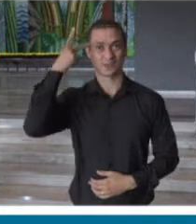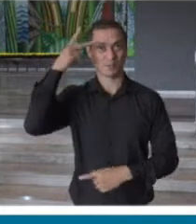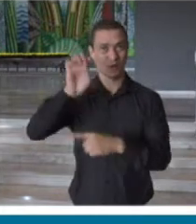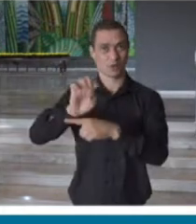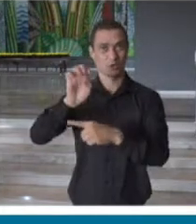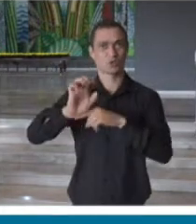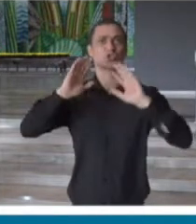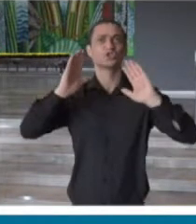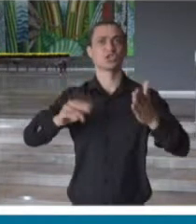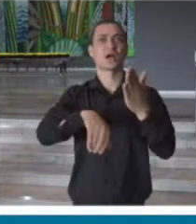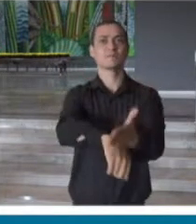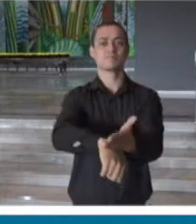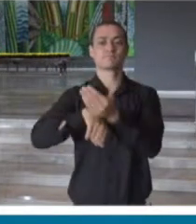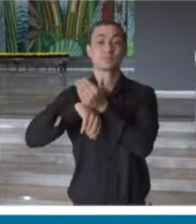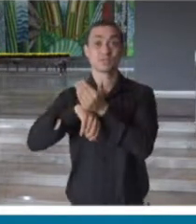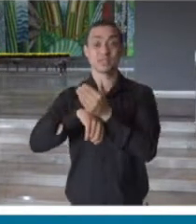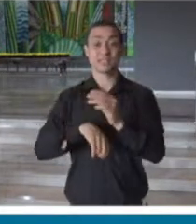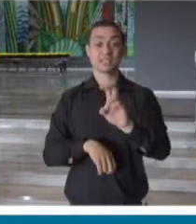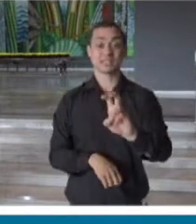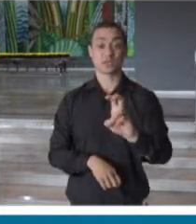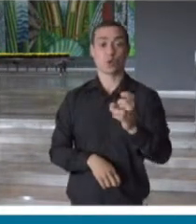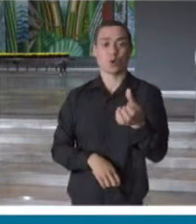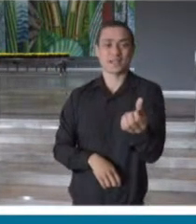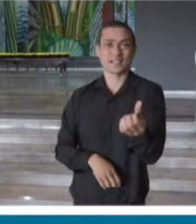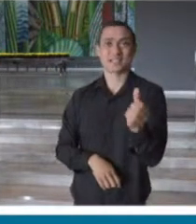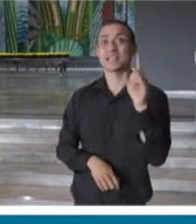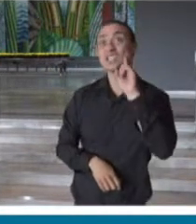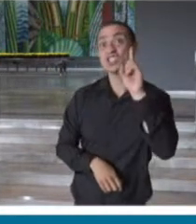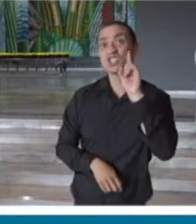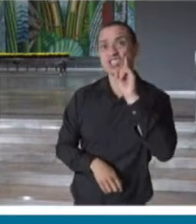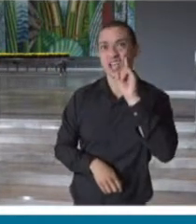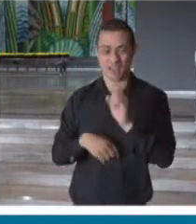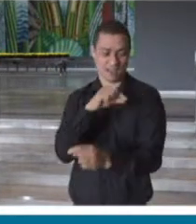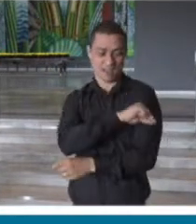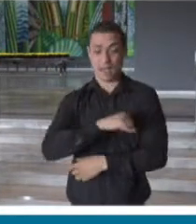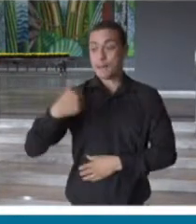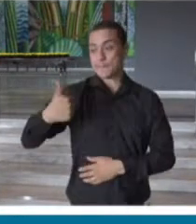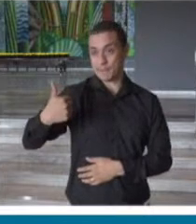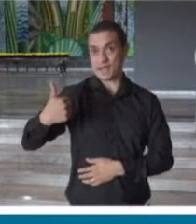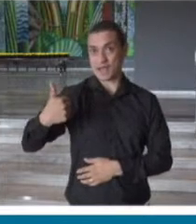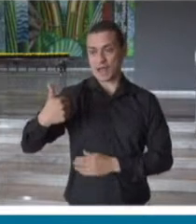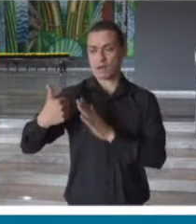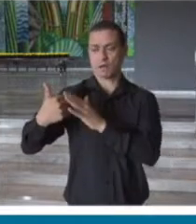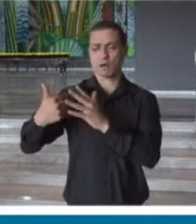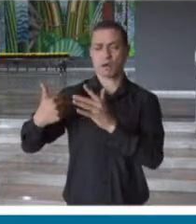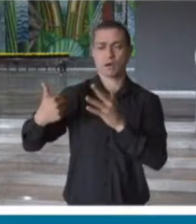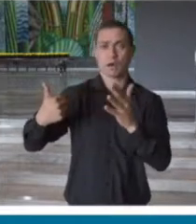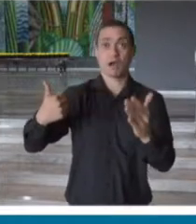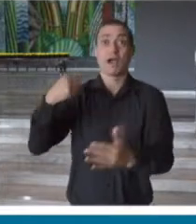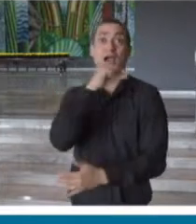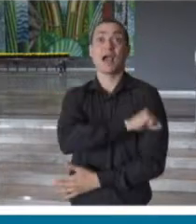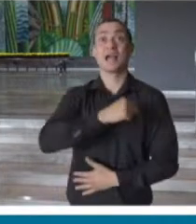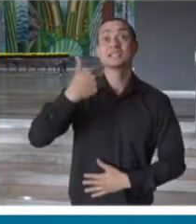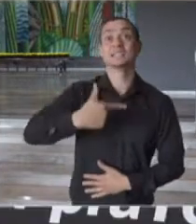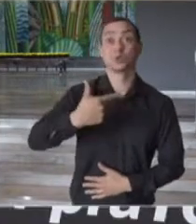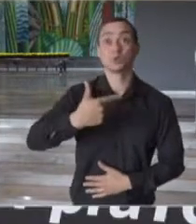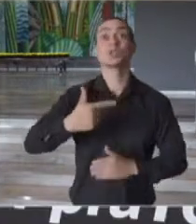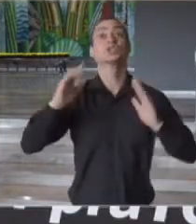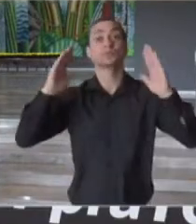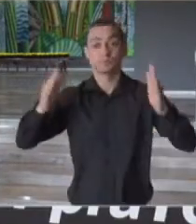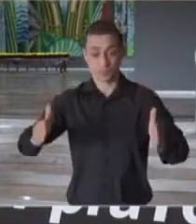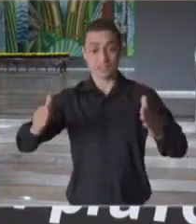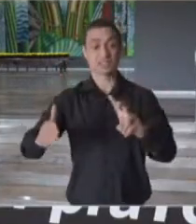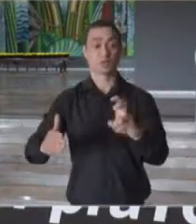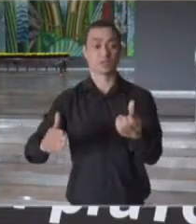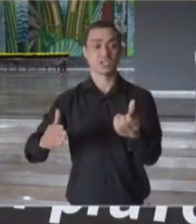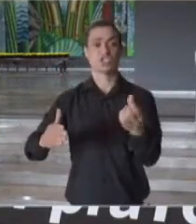já antecipou para 56 dias após a primeira dose, para se tomar a segunda dose. Então, os